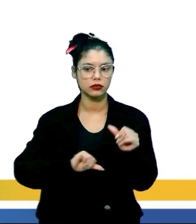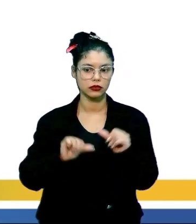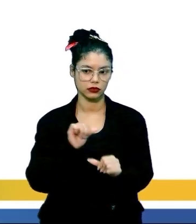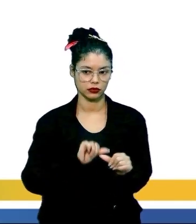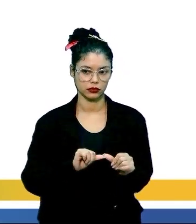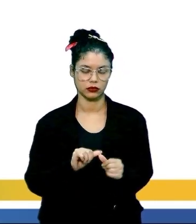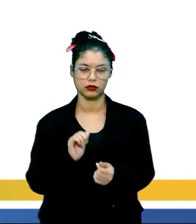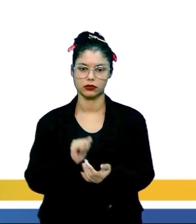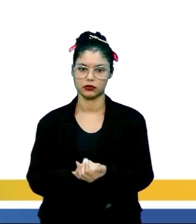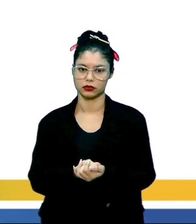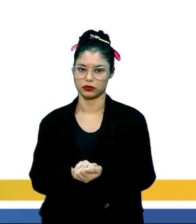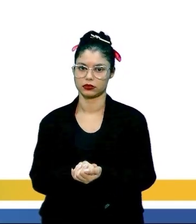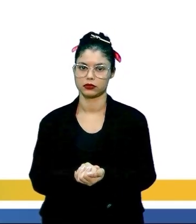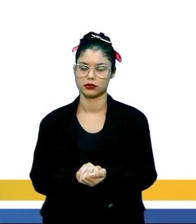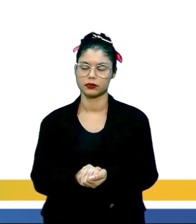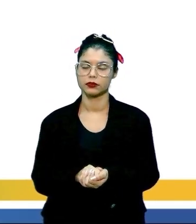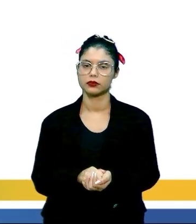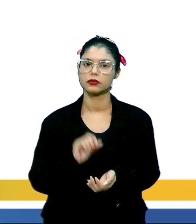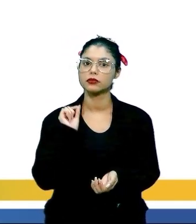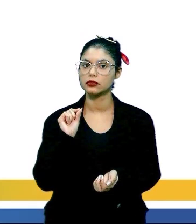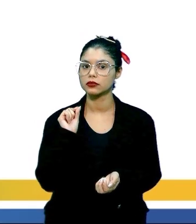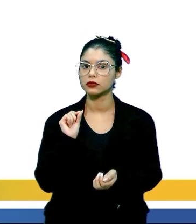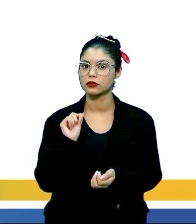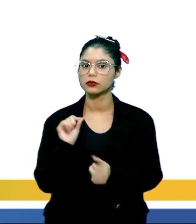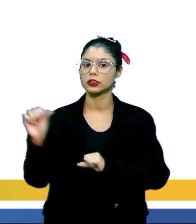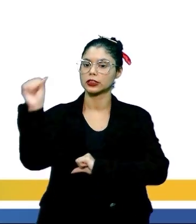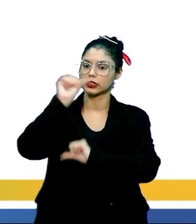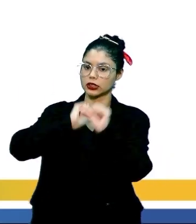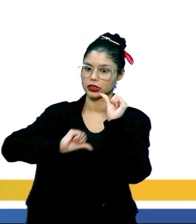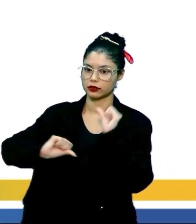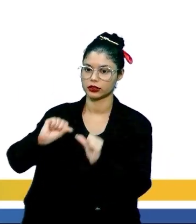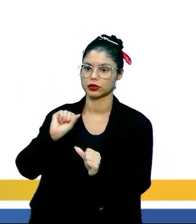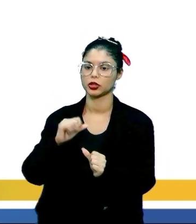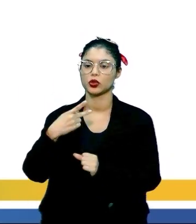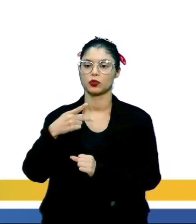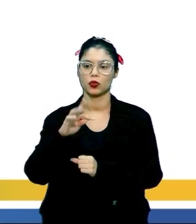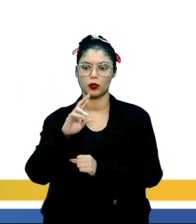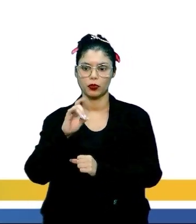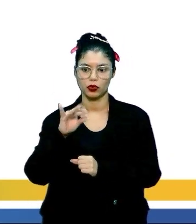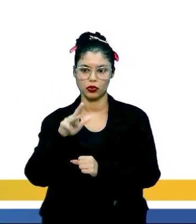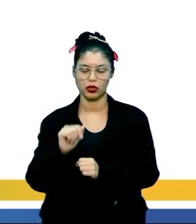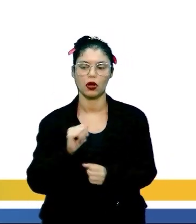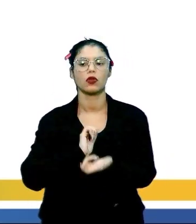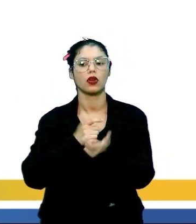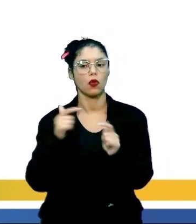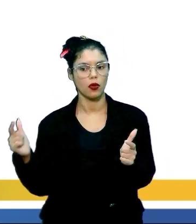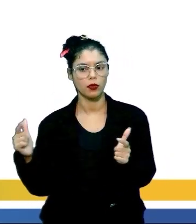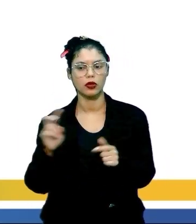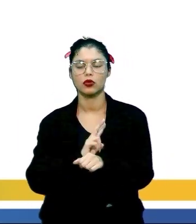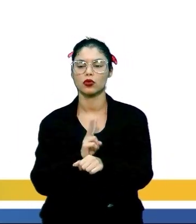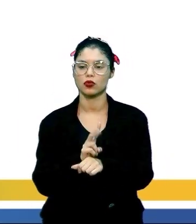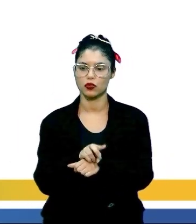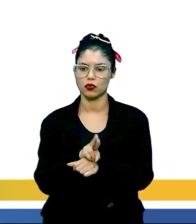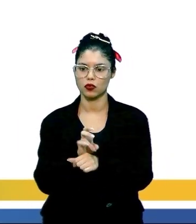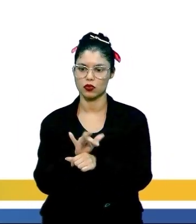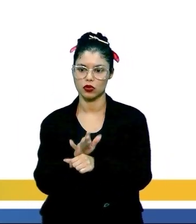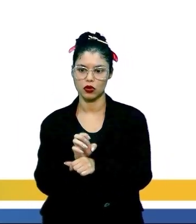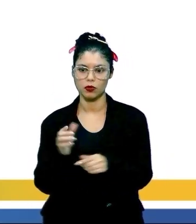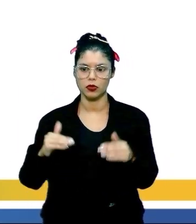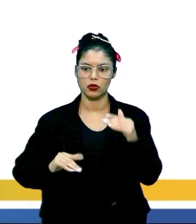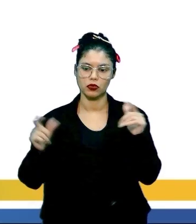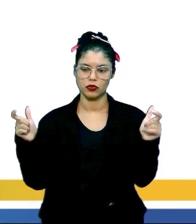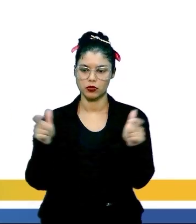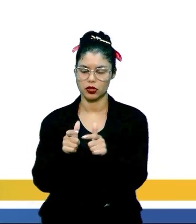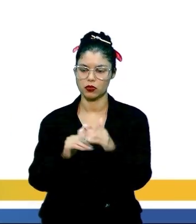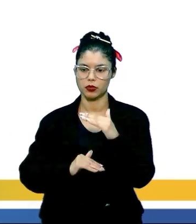transformação isotérmica? Ela é inversamente proporcional, né? À medida em que eu aumento o volume, eu diminuo a pressão.